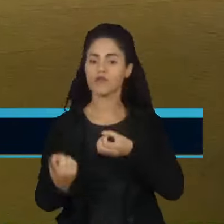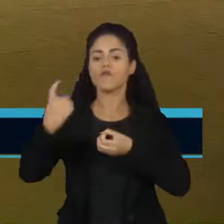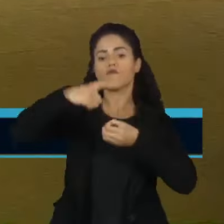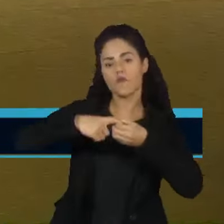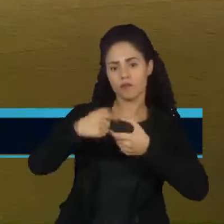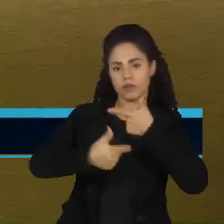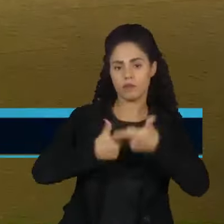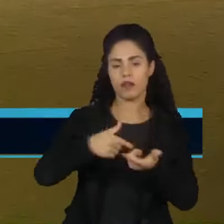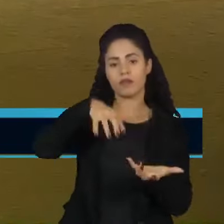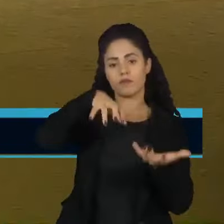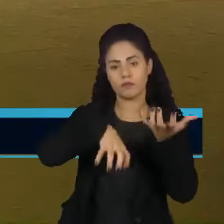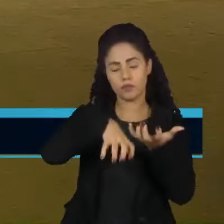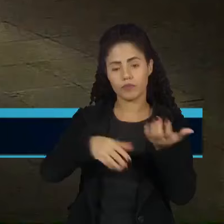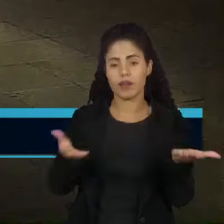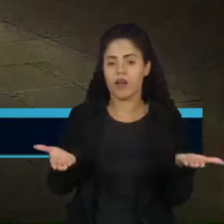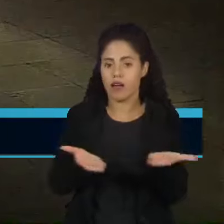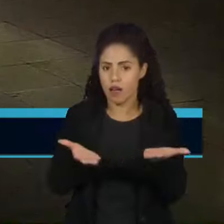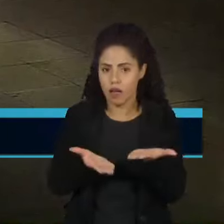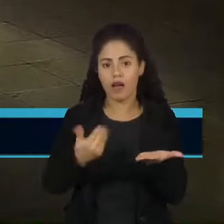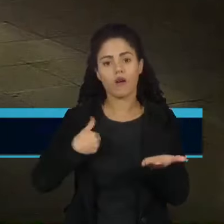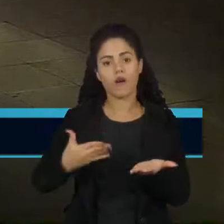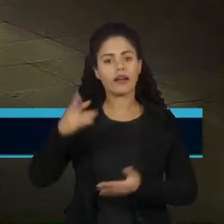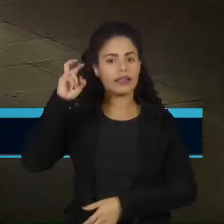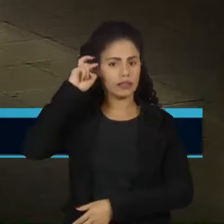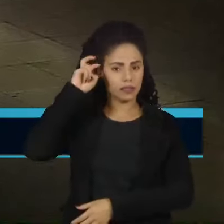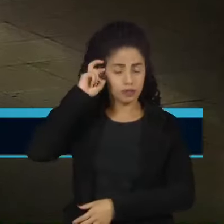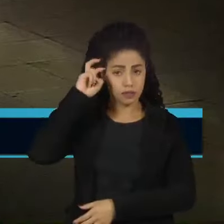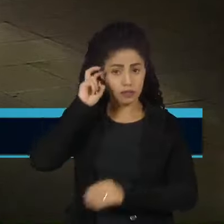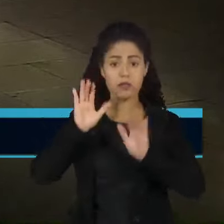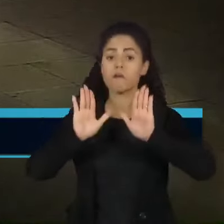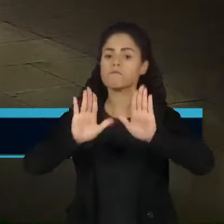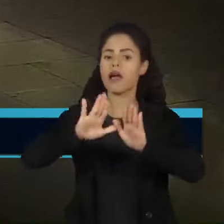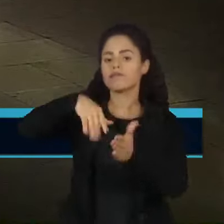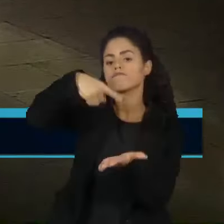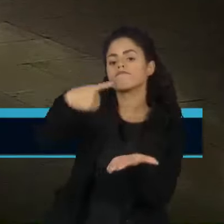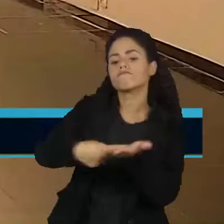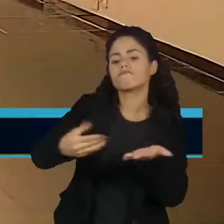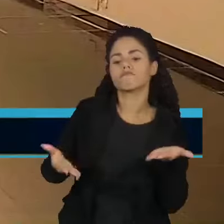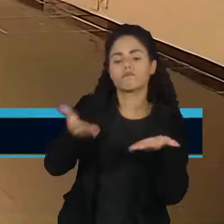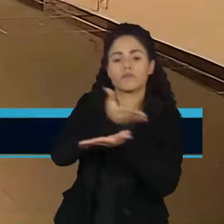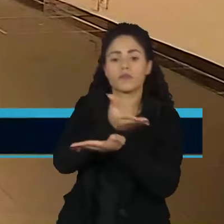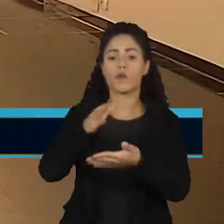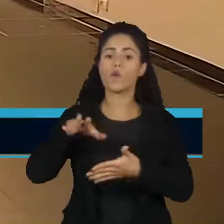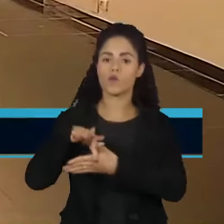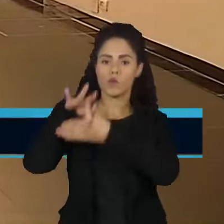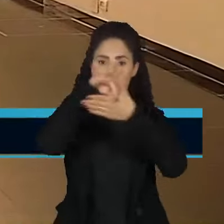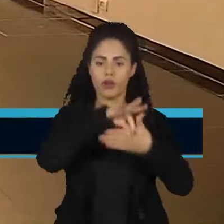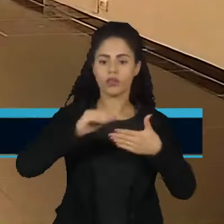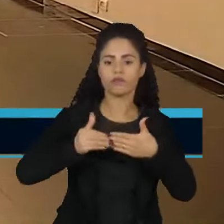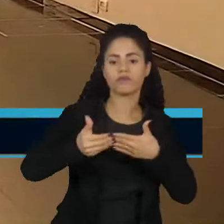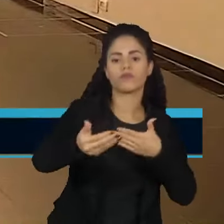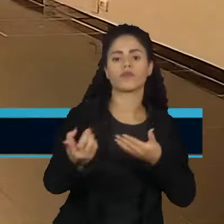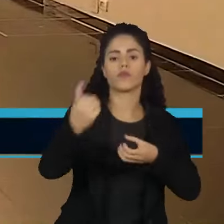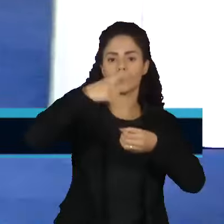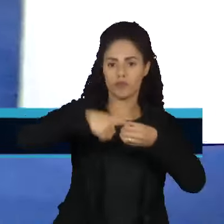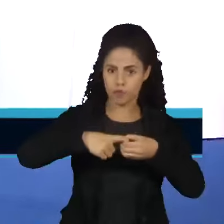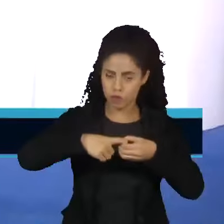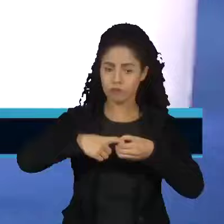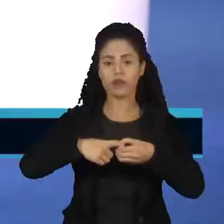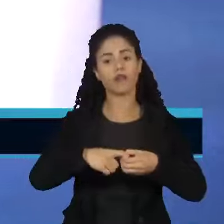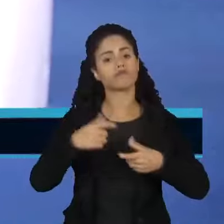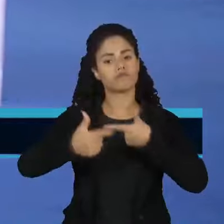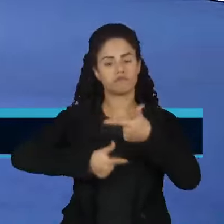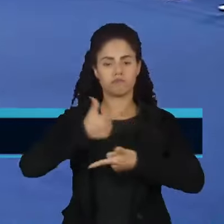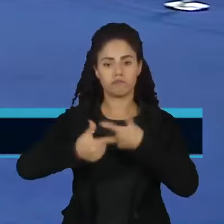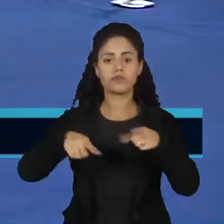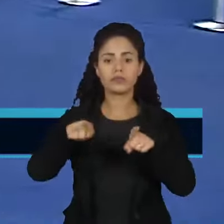a Brasília já para a sessão desta quinta-feira. Mas um acordo entre lideranças adiou a volta do recesso. No